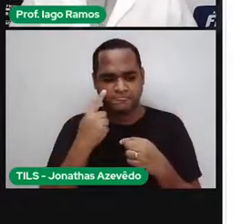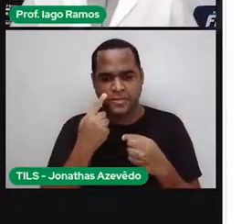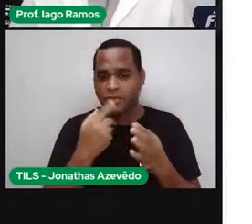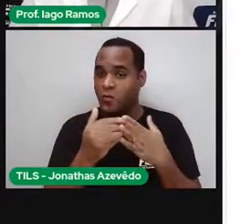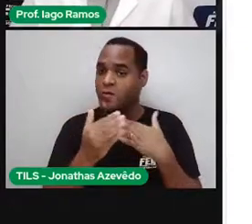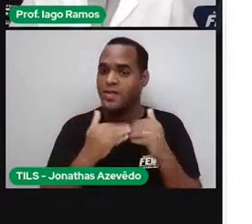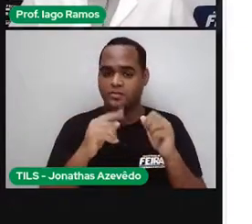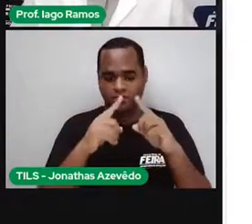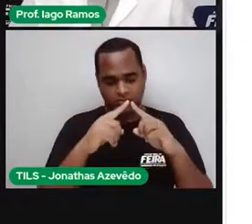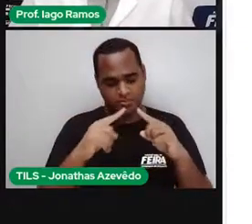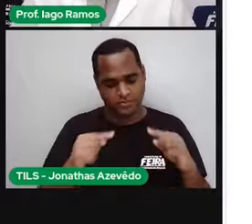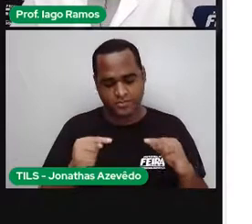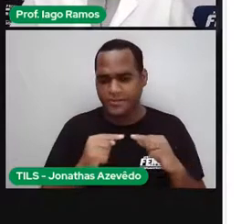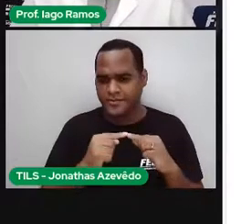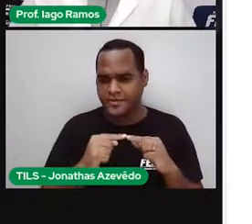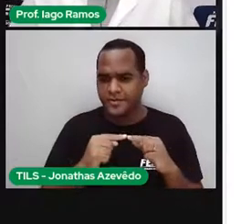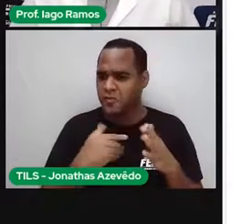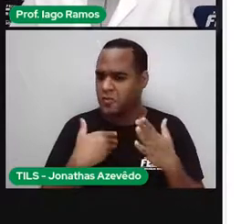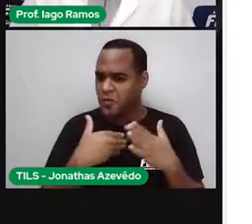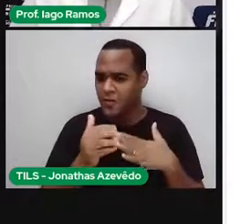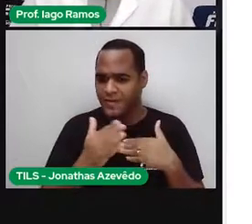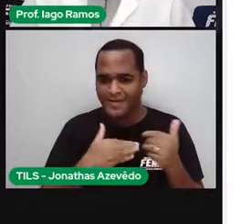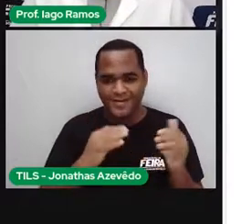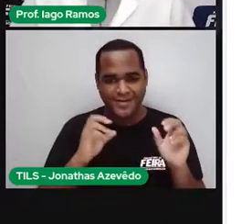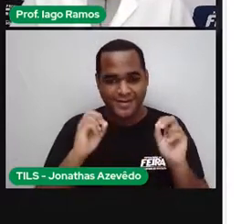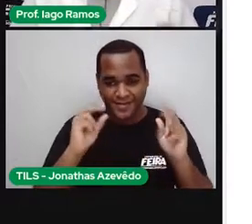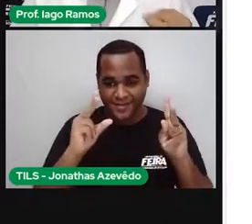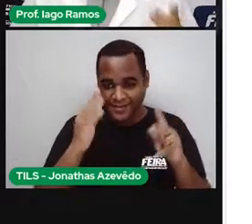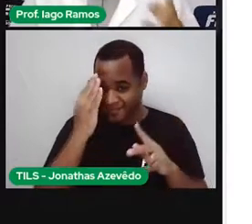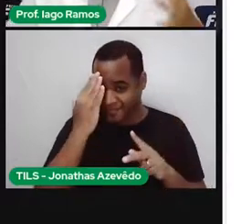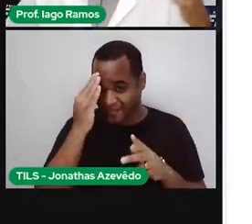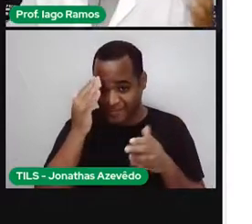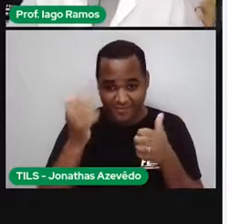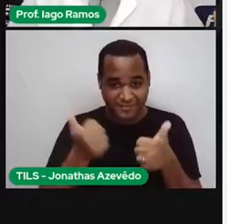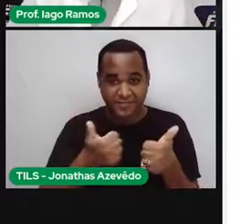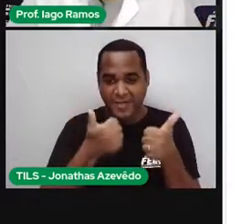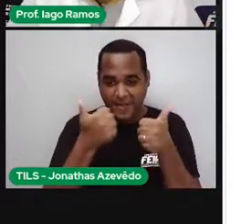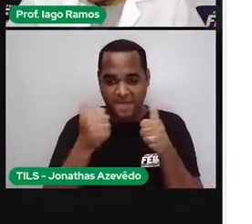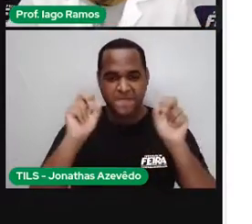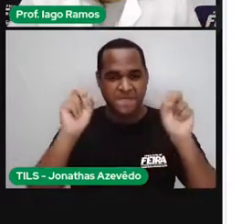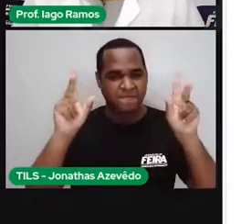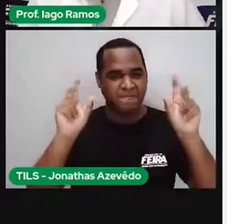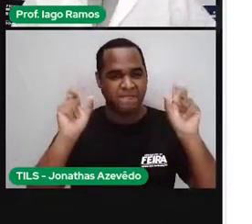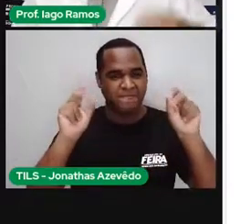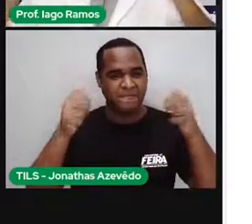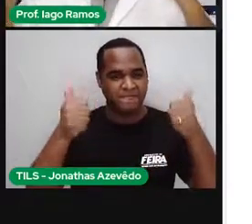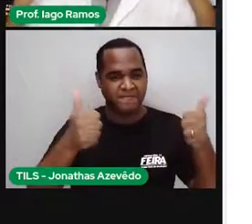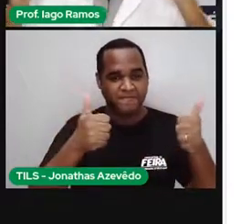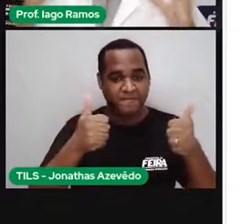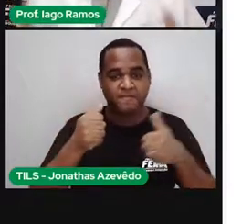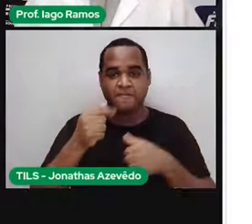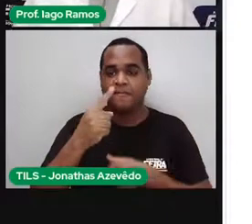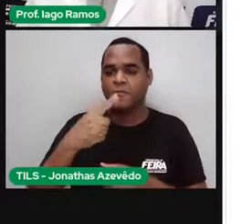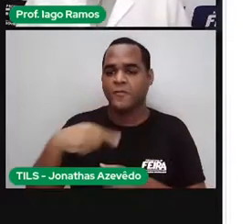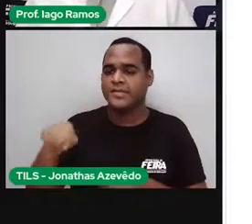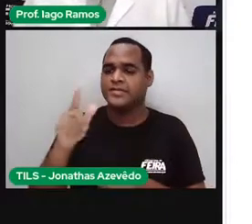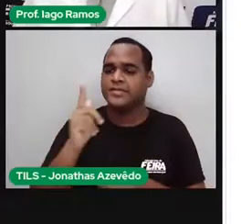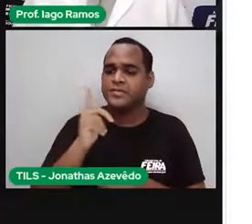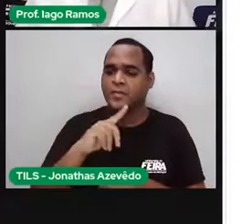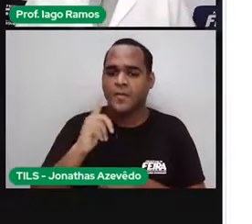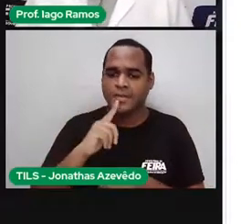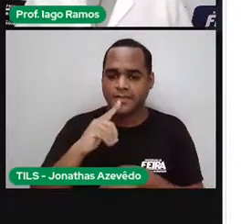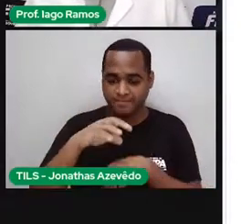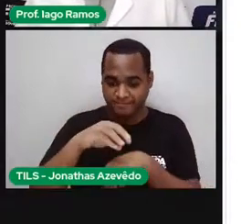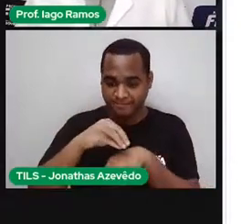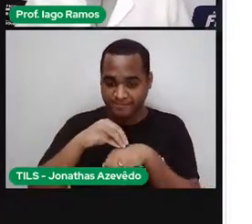triângulo tá bom beleza bom que massa eu espero que você tenha conseguido